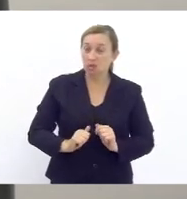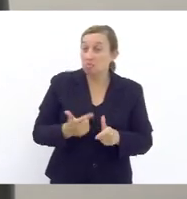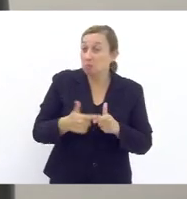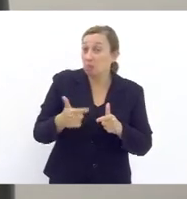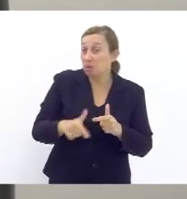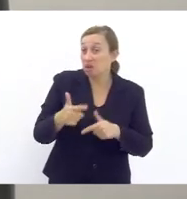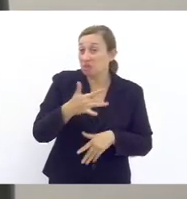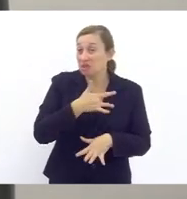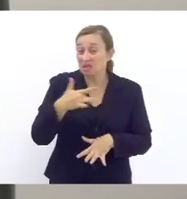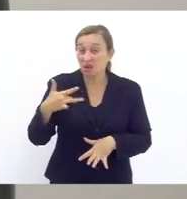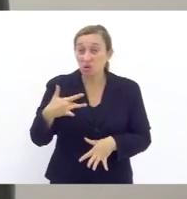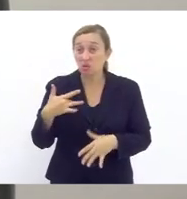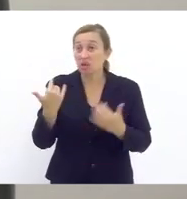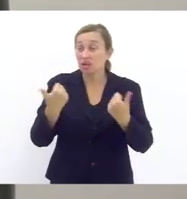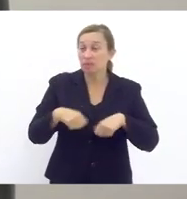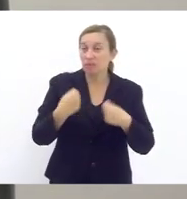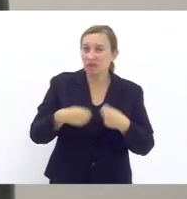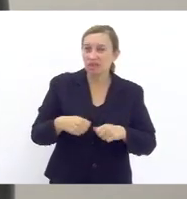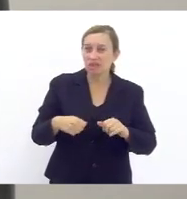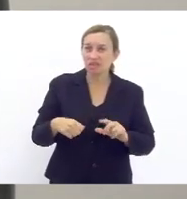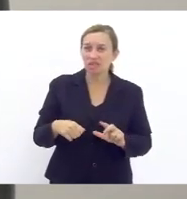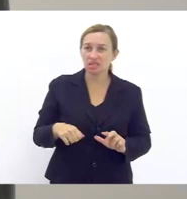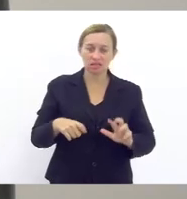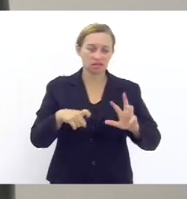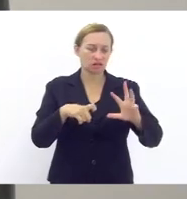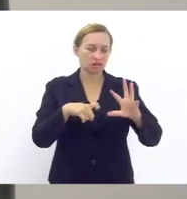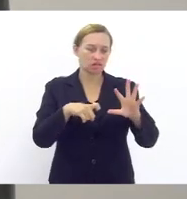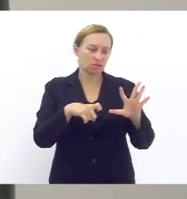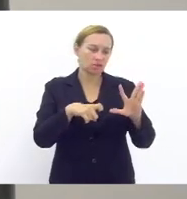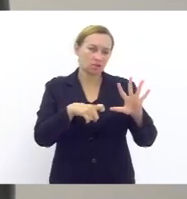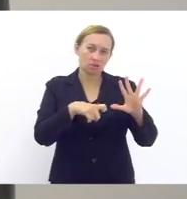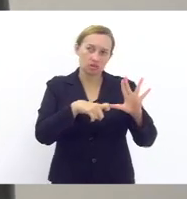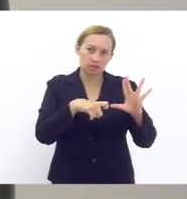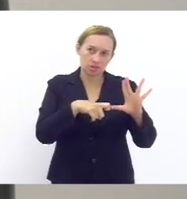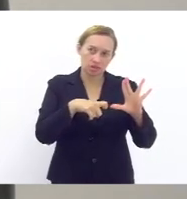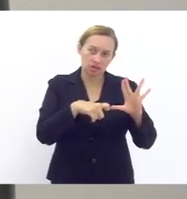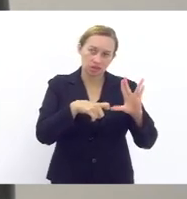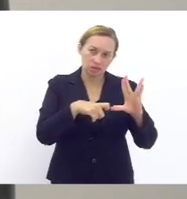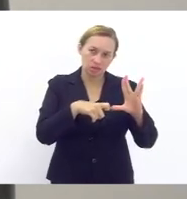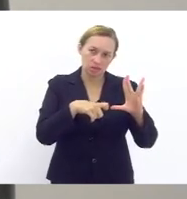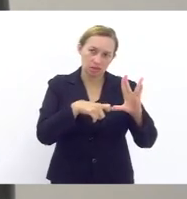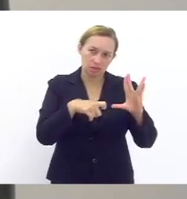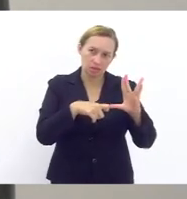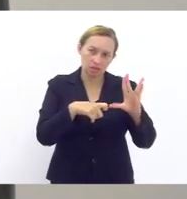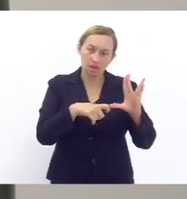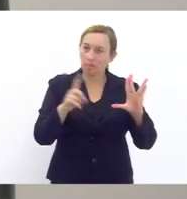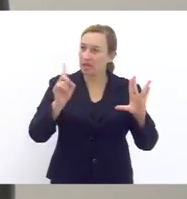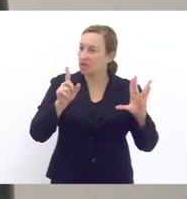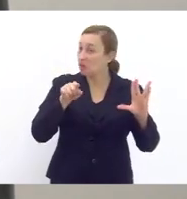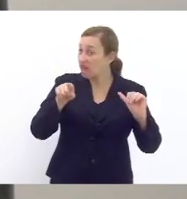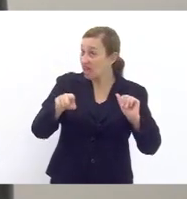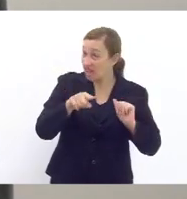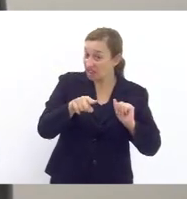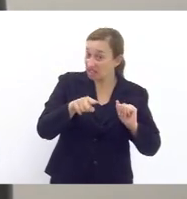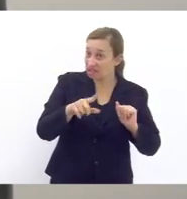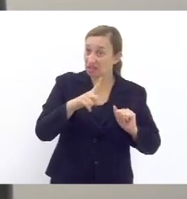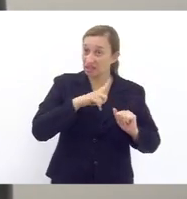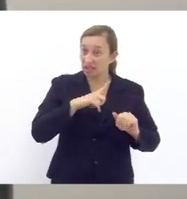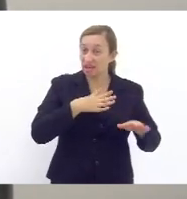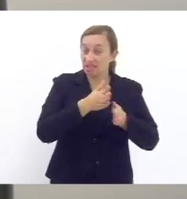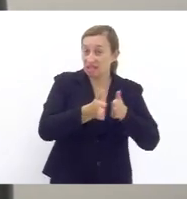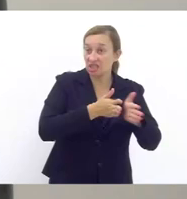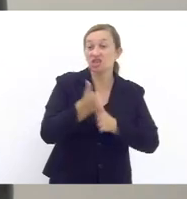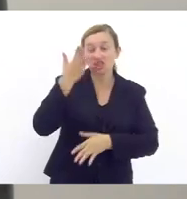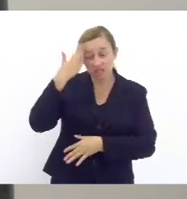é ela que precisa do canabidiol mas é não é ela que tem acesso e a gente sabe quem tem